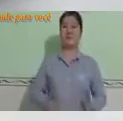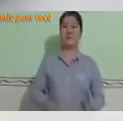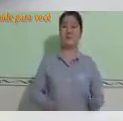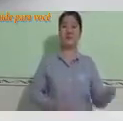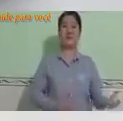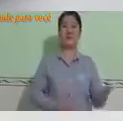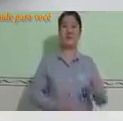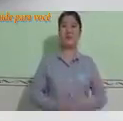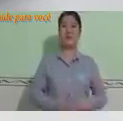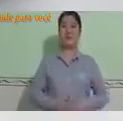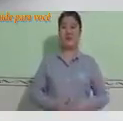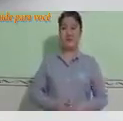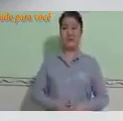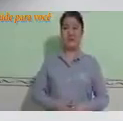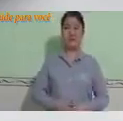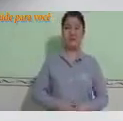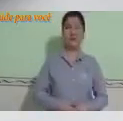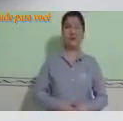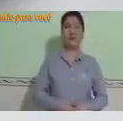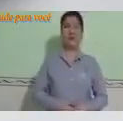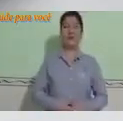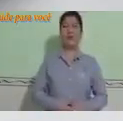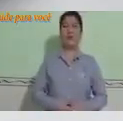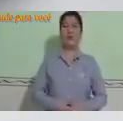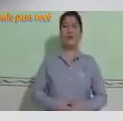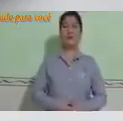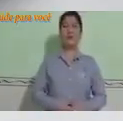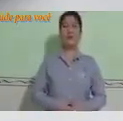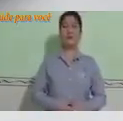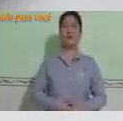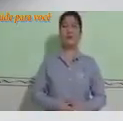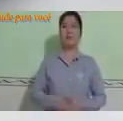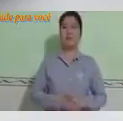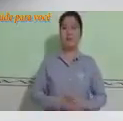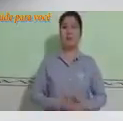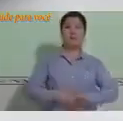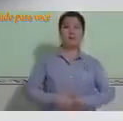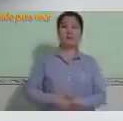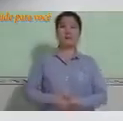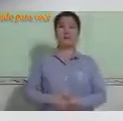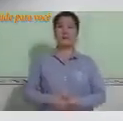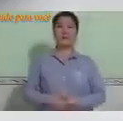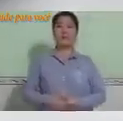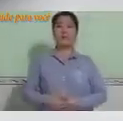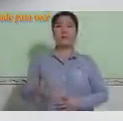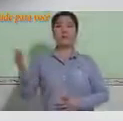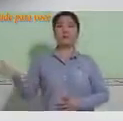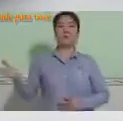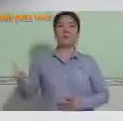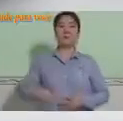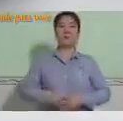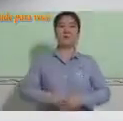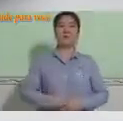a qualidade da água é duvidosa para fazer o Zoro em casa ou quando você vai viajar com crianças pequenas.